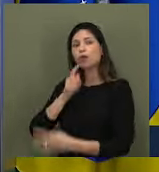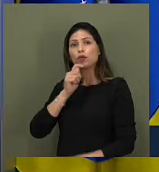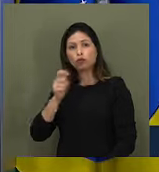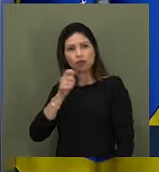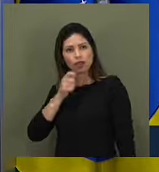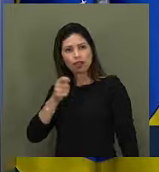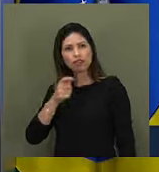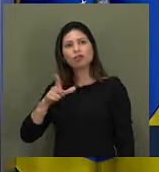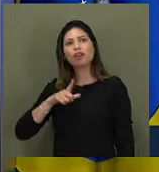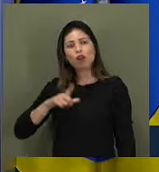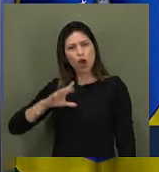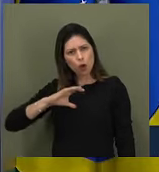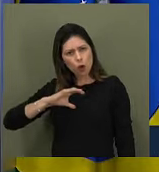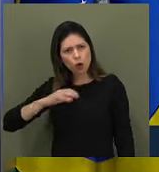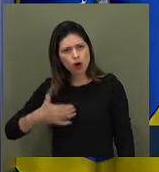entranhas